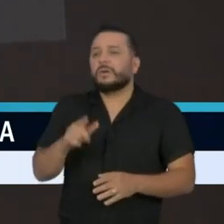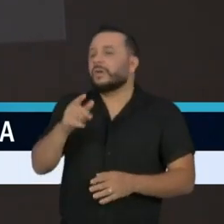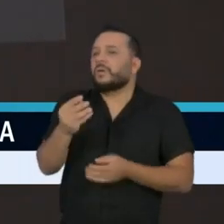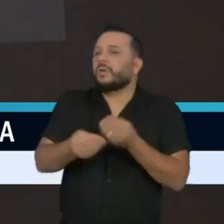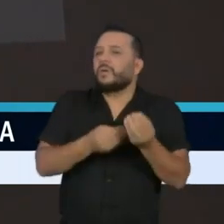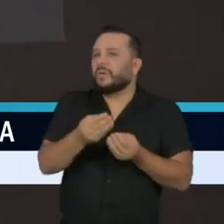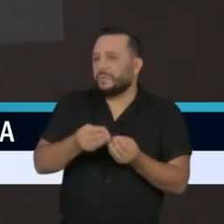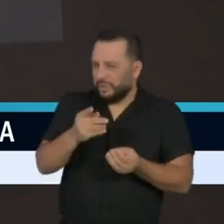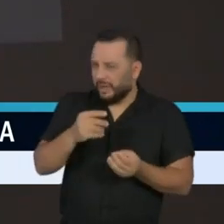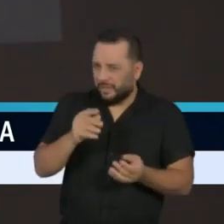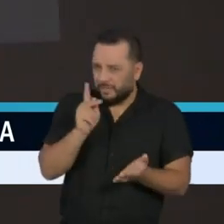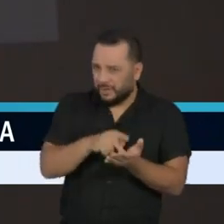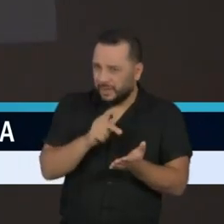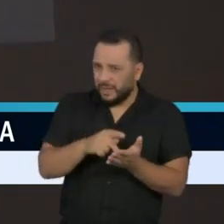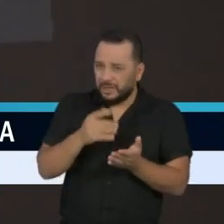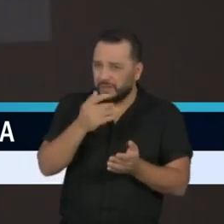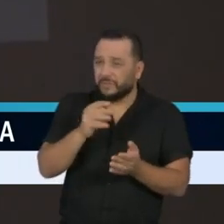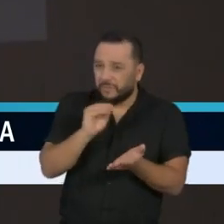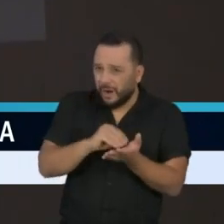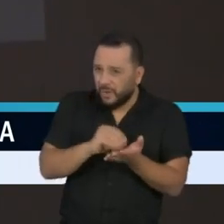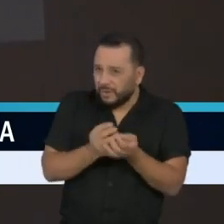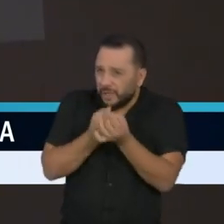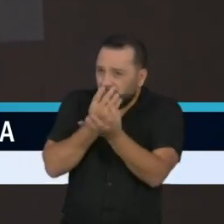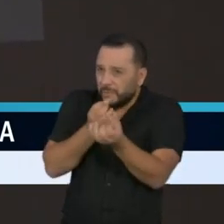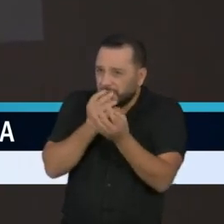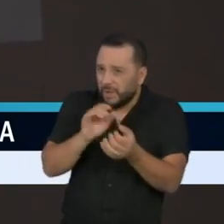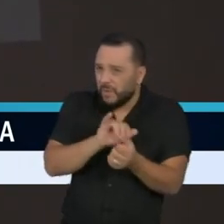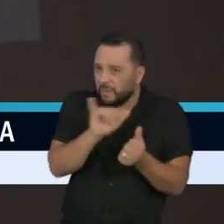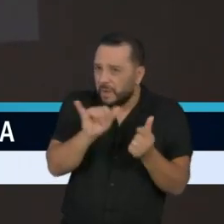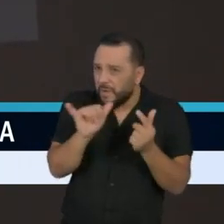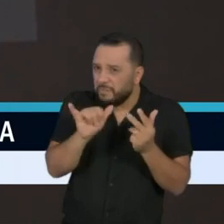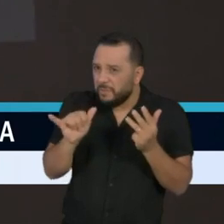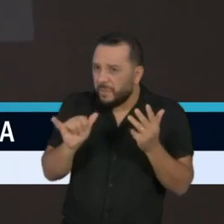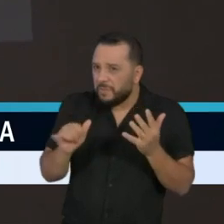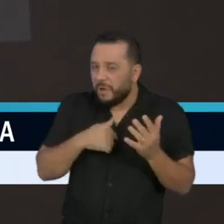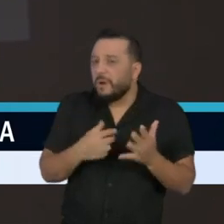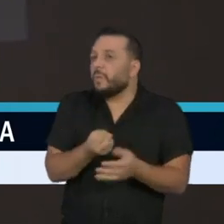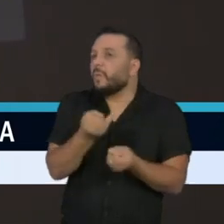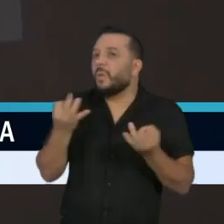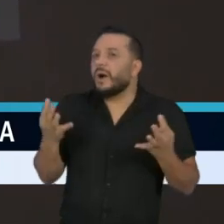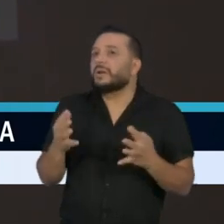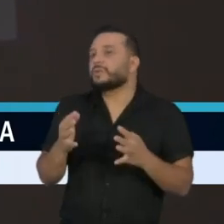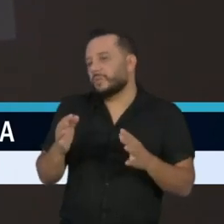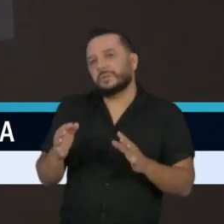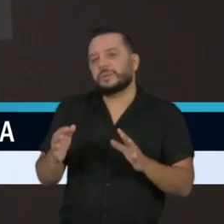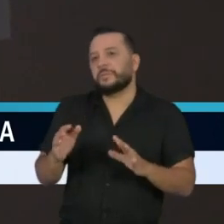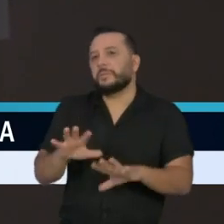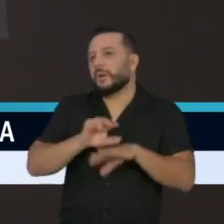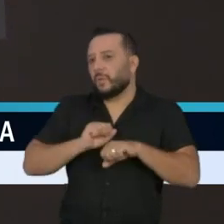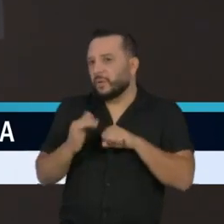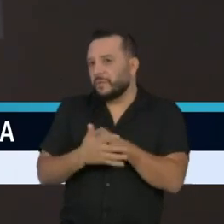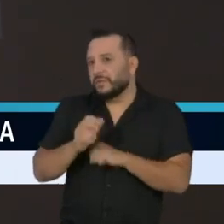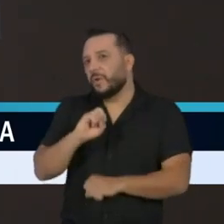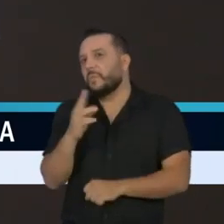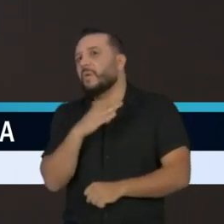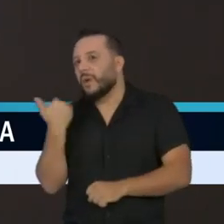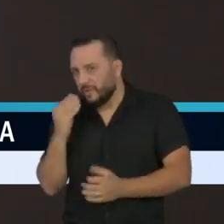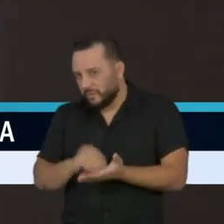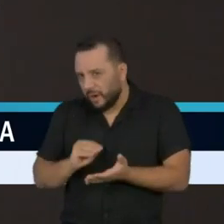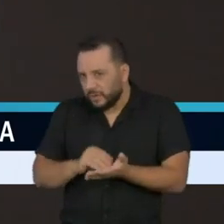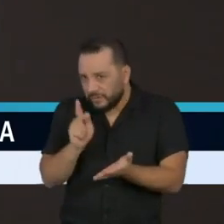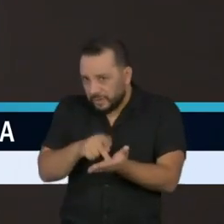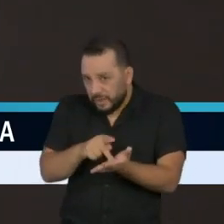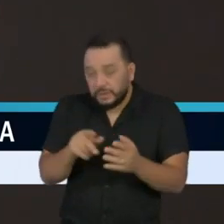de casos no estado de São Paulo? E, aproveitando com essa informação da chegada dos testes, se o governo de São Paulo não